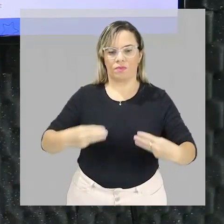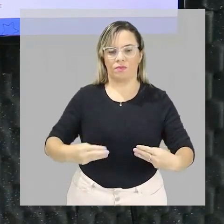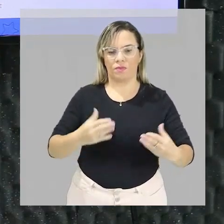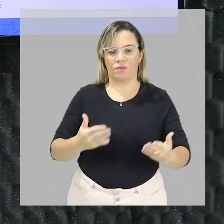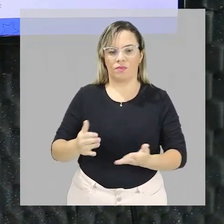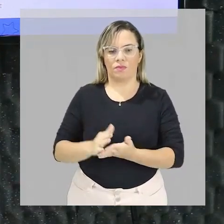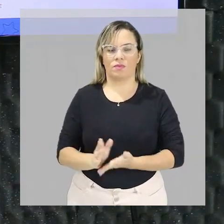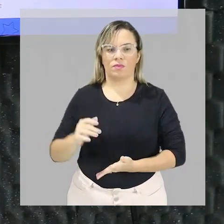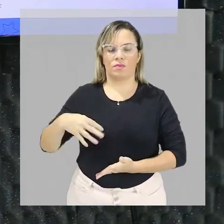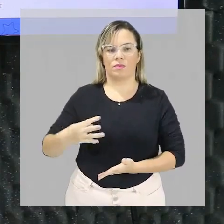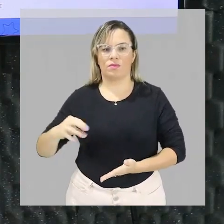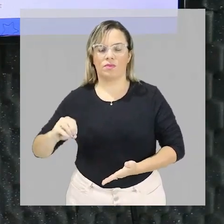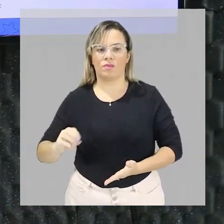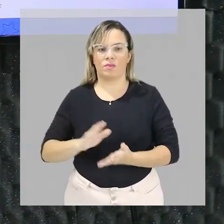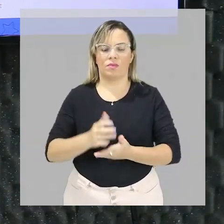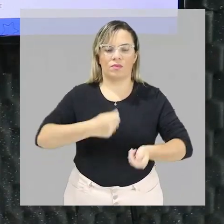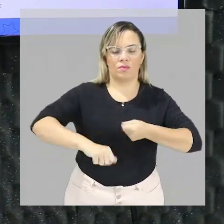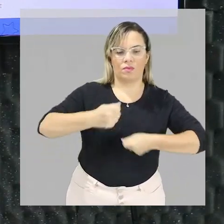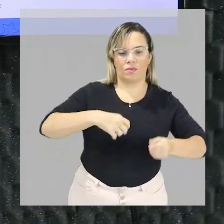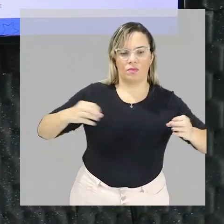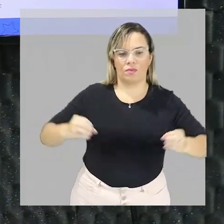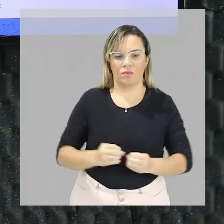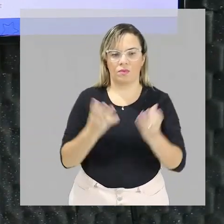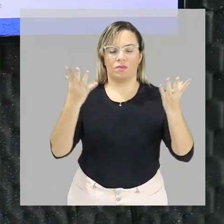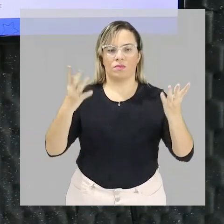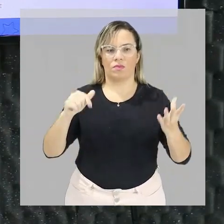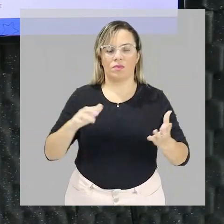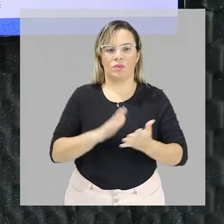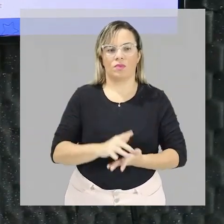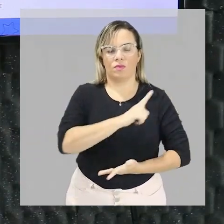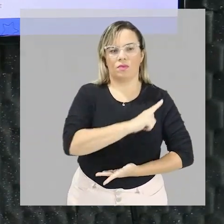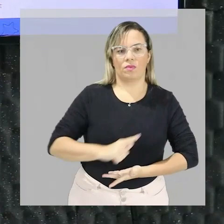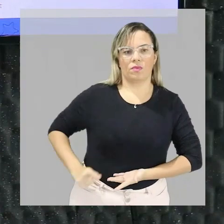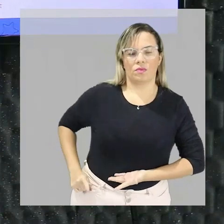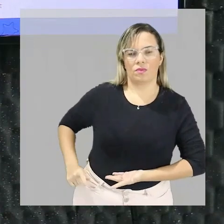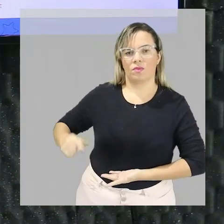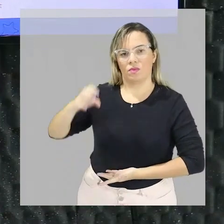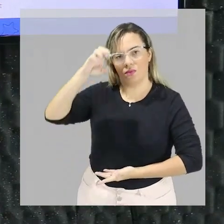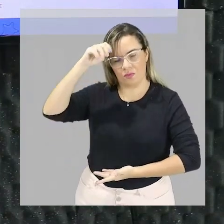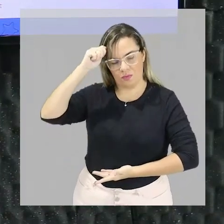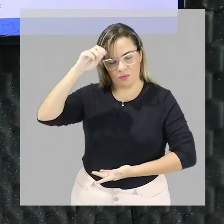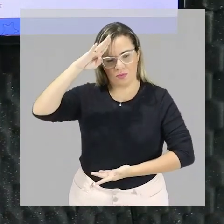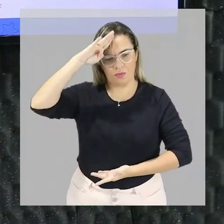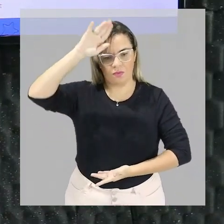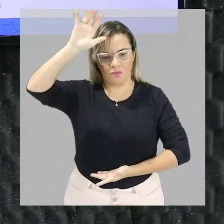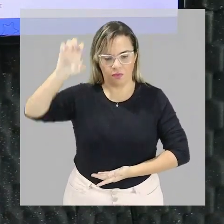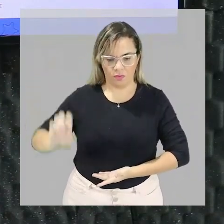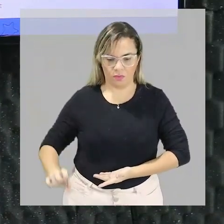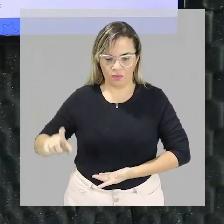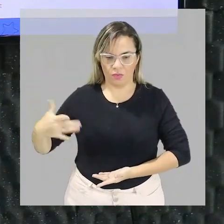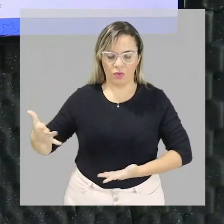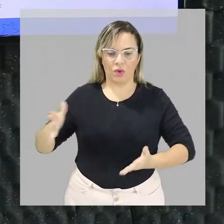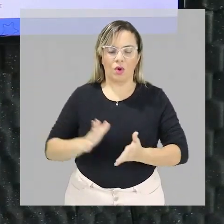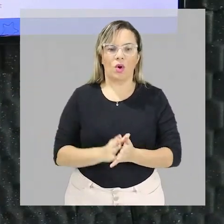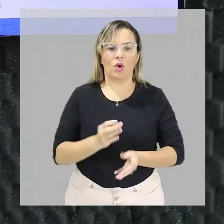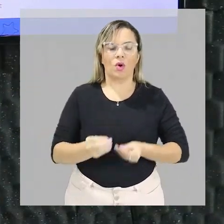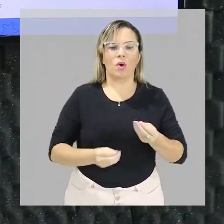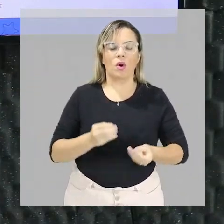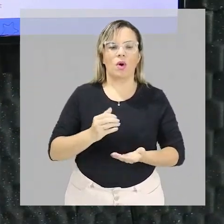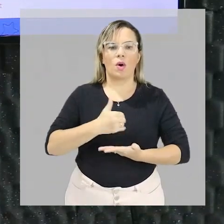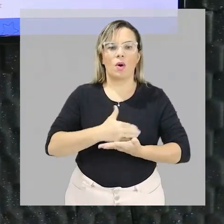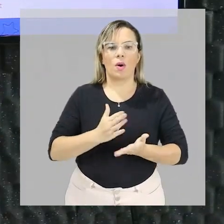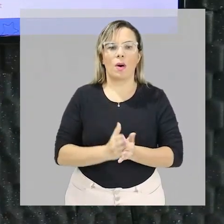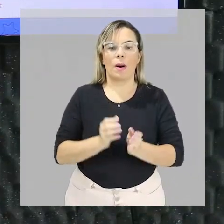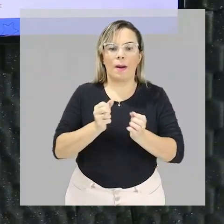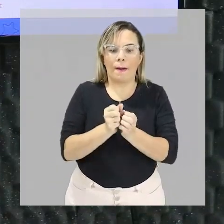foi o ministro da Economia, do milagre econômico do governo Médici, que ele dizia que o bolo deveria crescer para depois